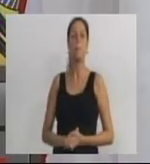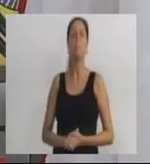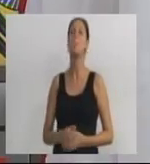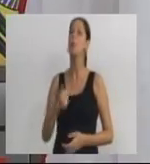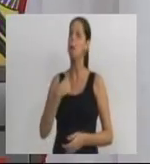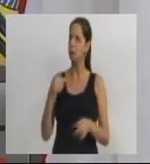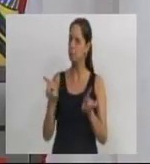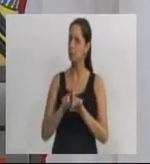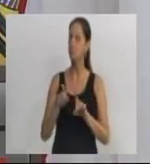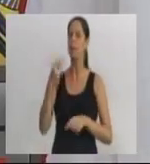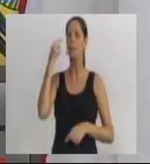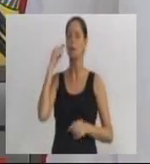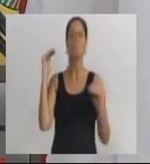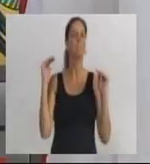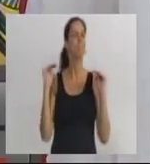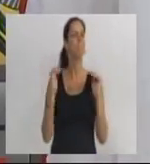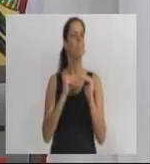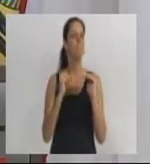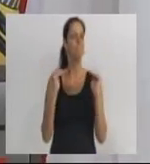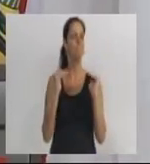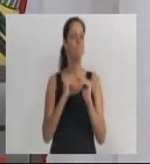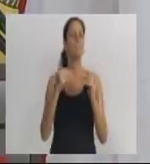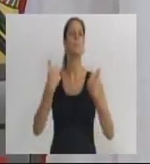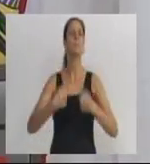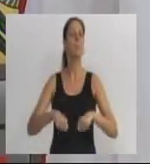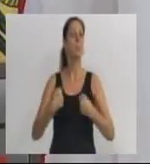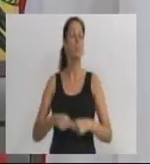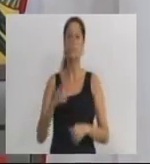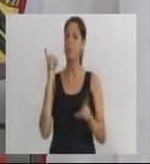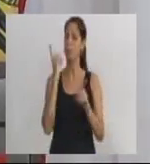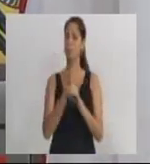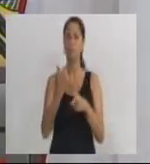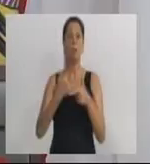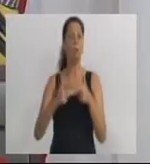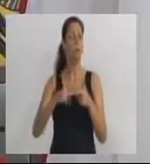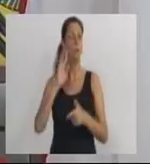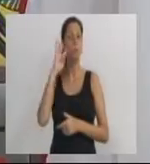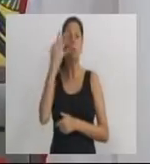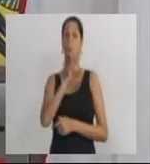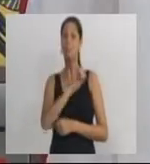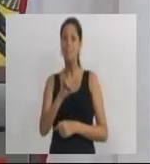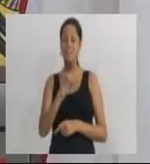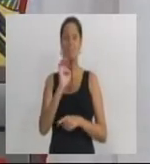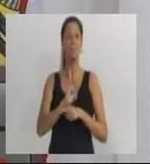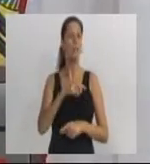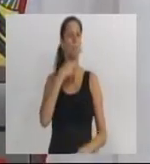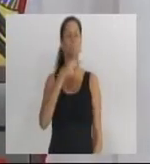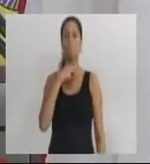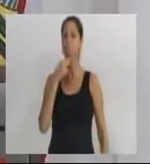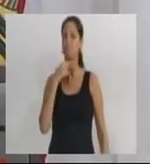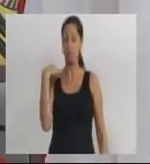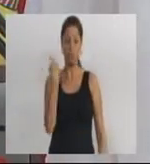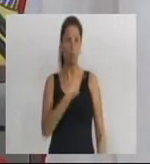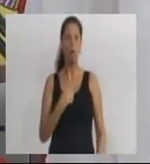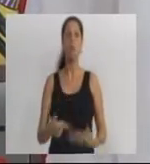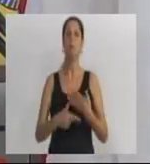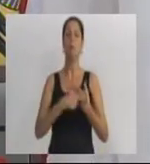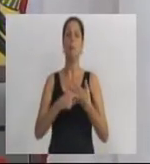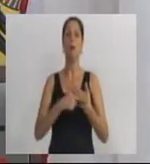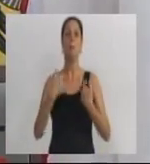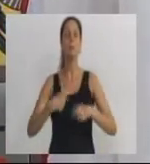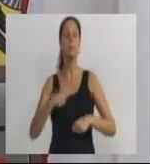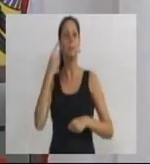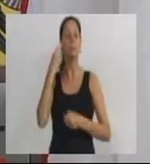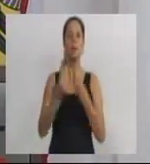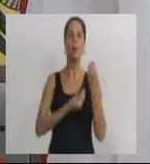também penso da mesma forma. Nós precisamos encontrar uma solução. Se o Estado não dá conta, é nosso papel aqui encontrar uma